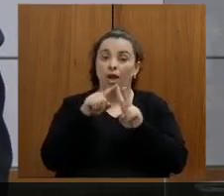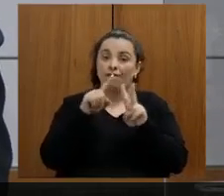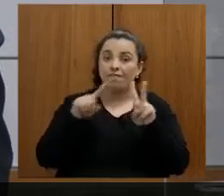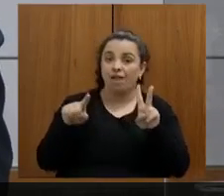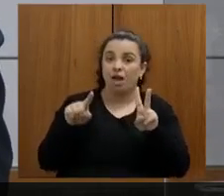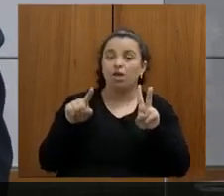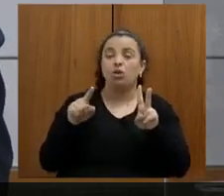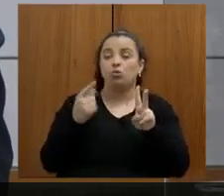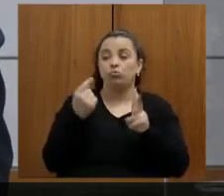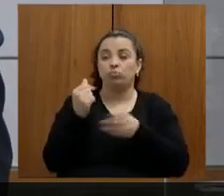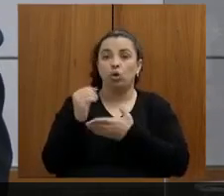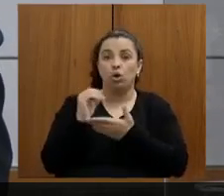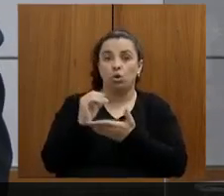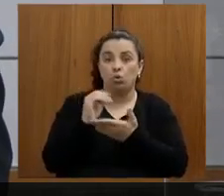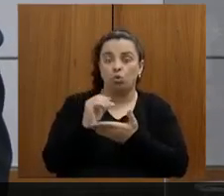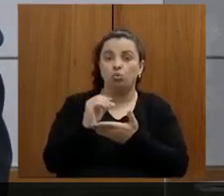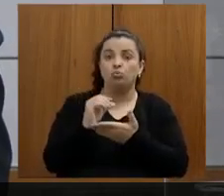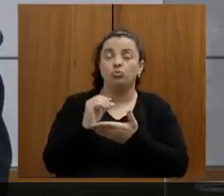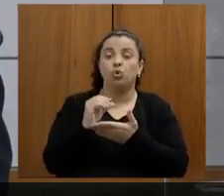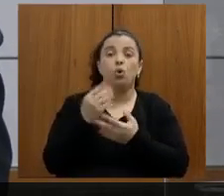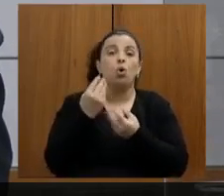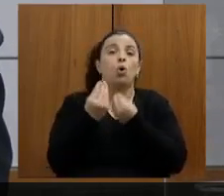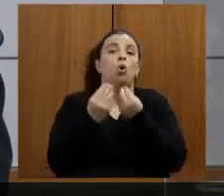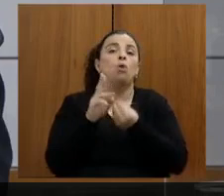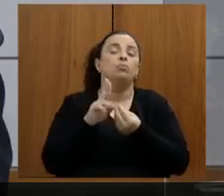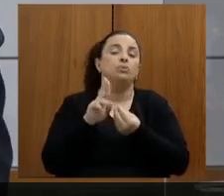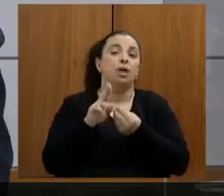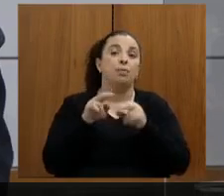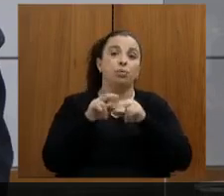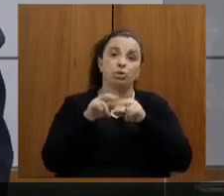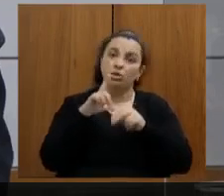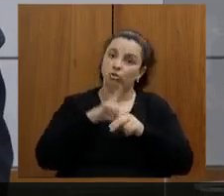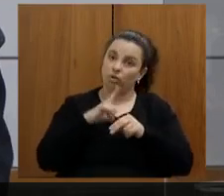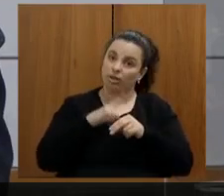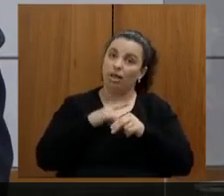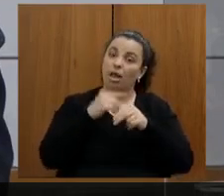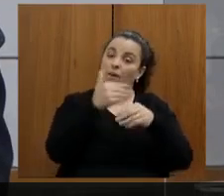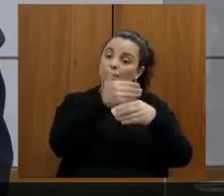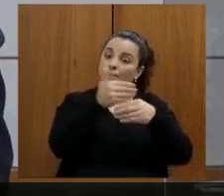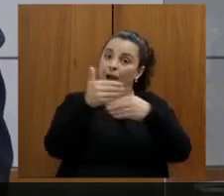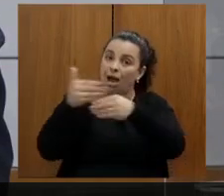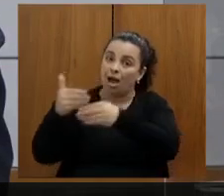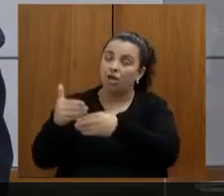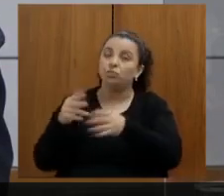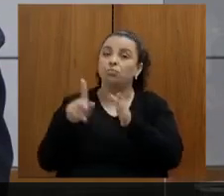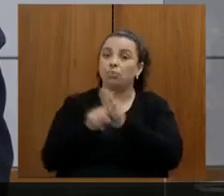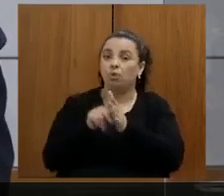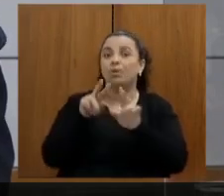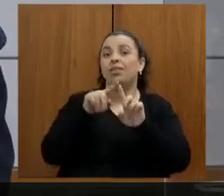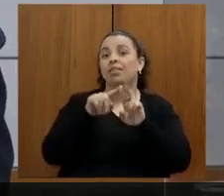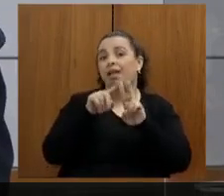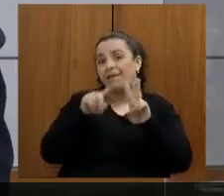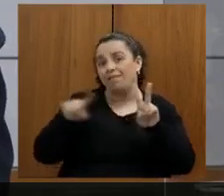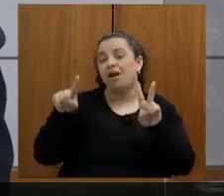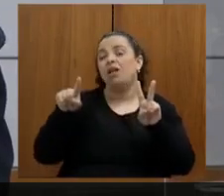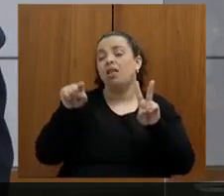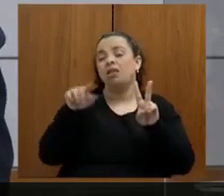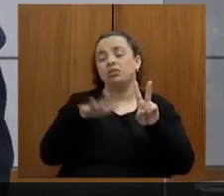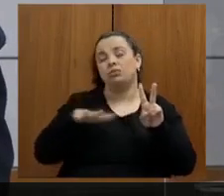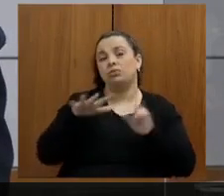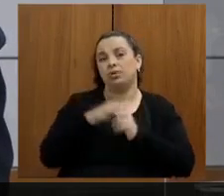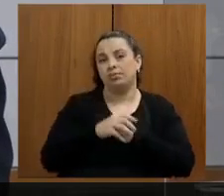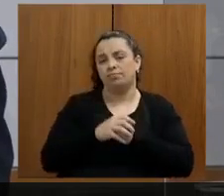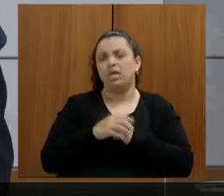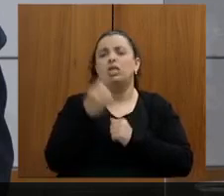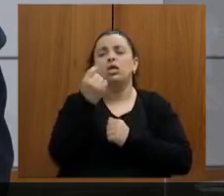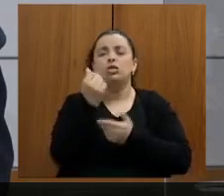também tem barragem da Vale nesses lugares ali em Itabirito então é no investimento do recurso